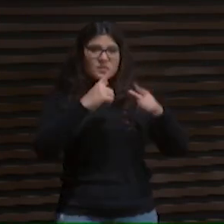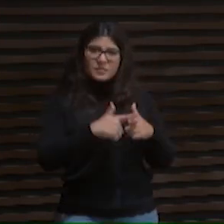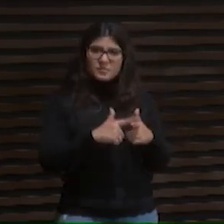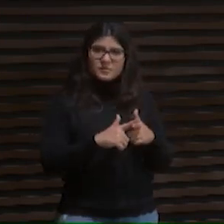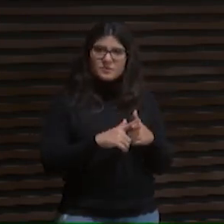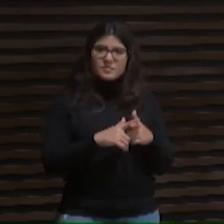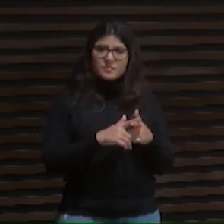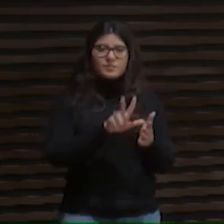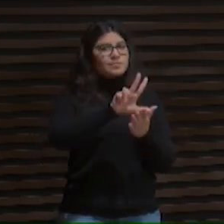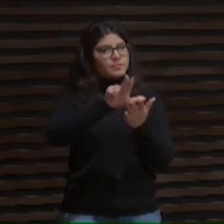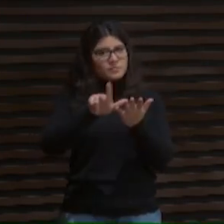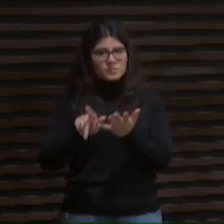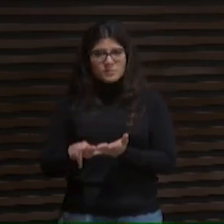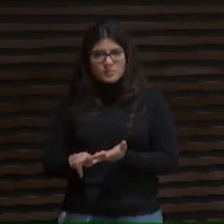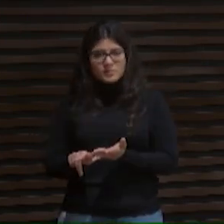inúmeros.